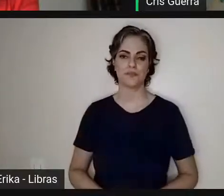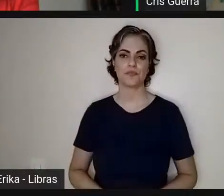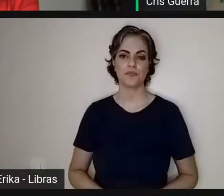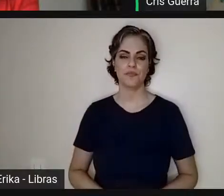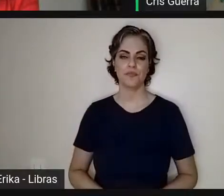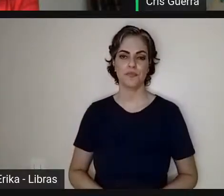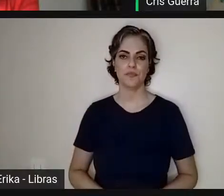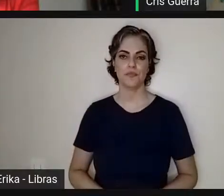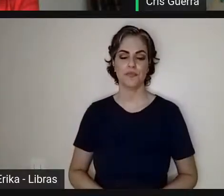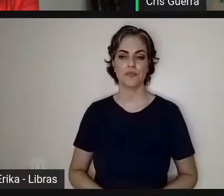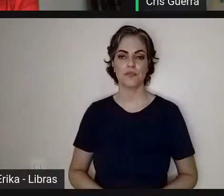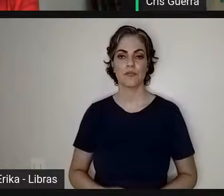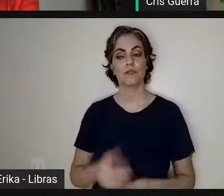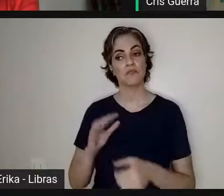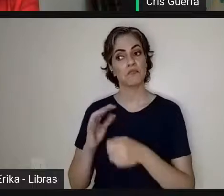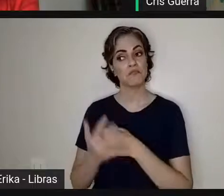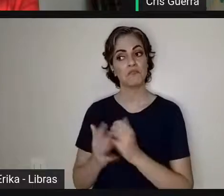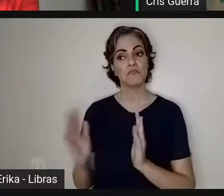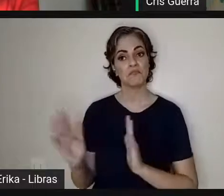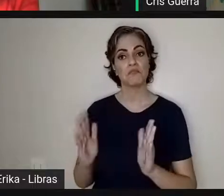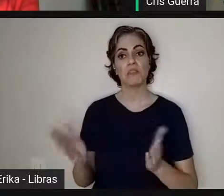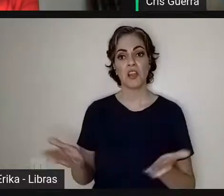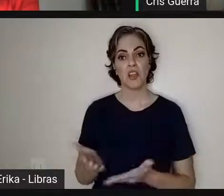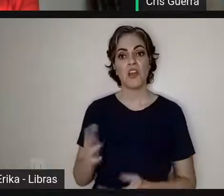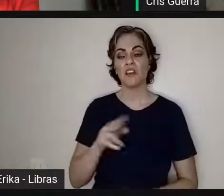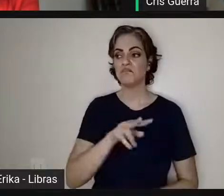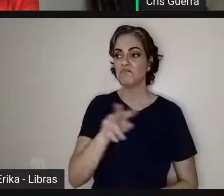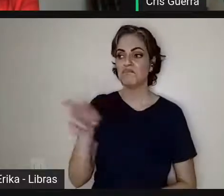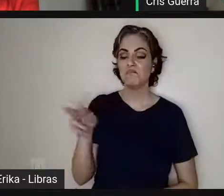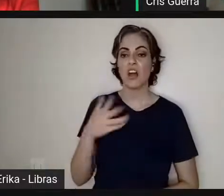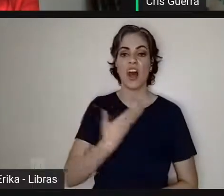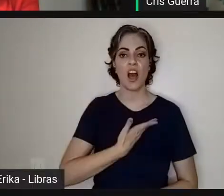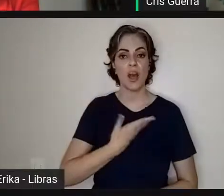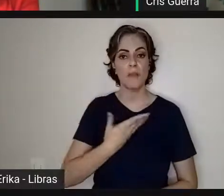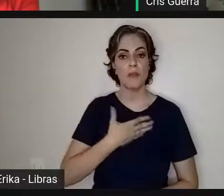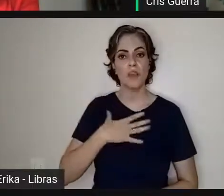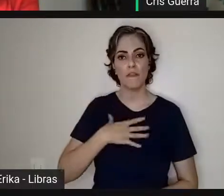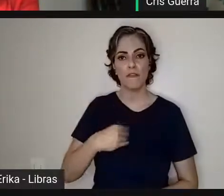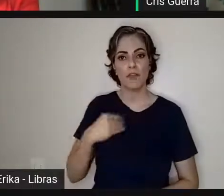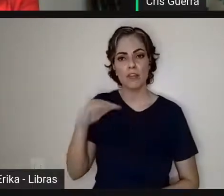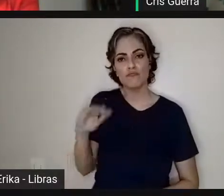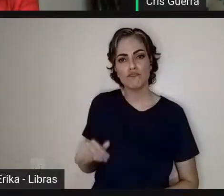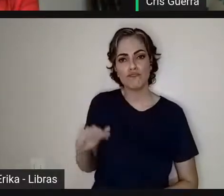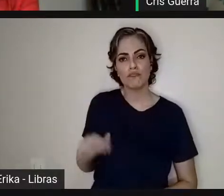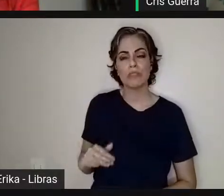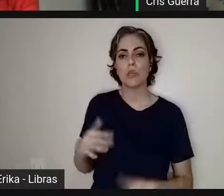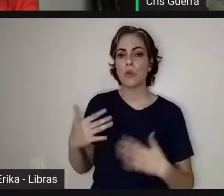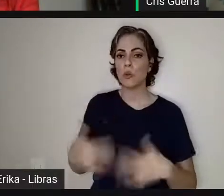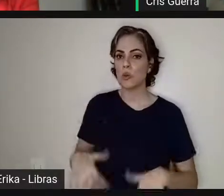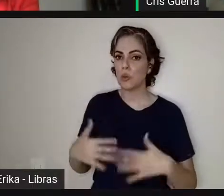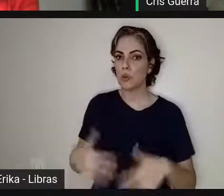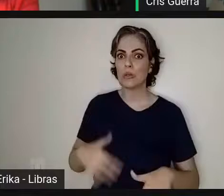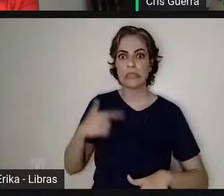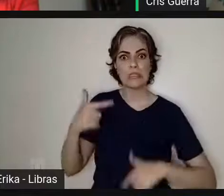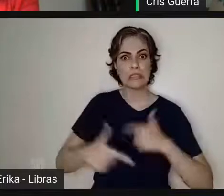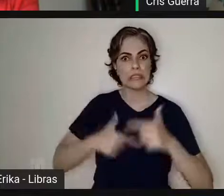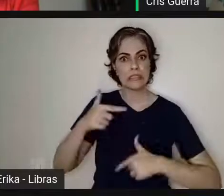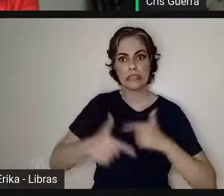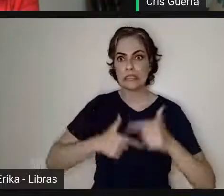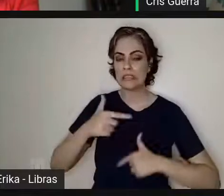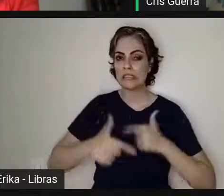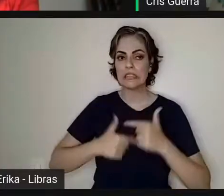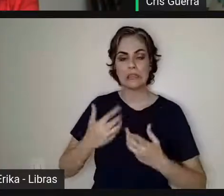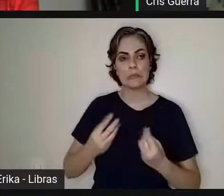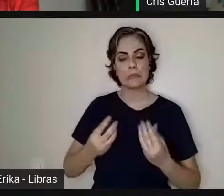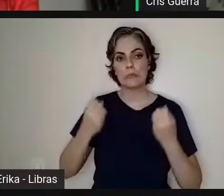algumas amigas que têm crianças pequenas, em que elas têm que se desdobrar em mil, né? Não